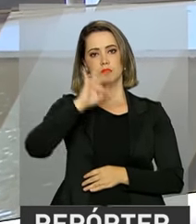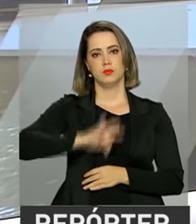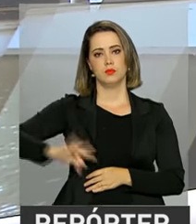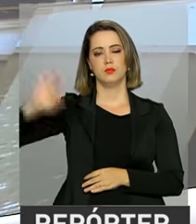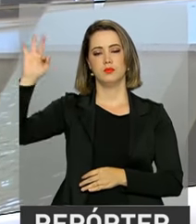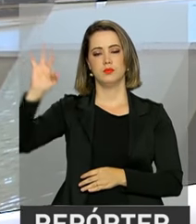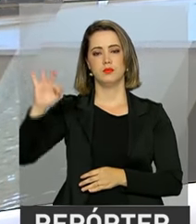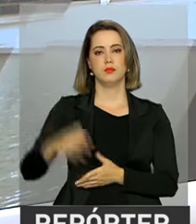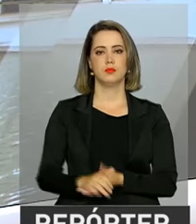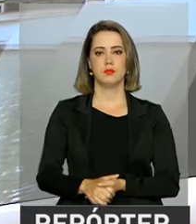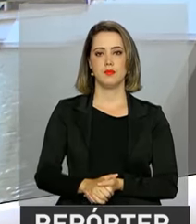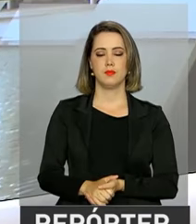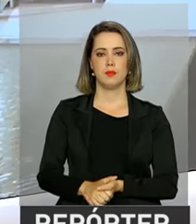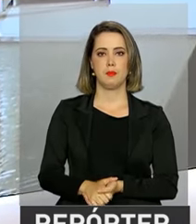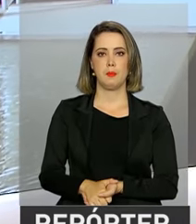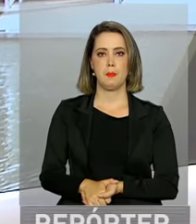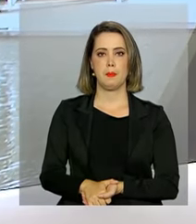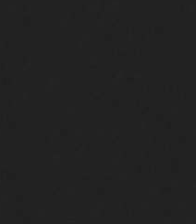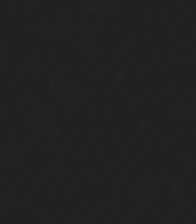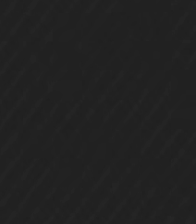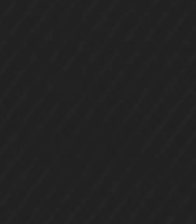a tv do governo federal